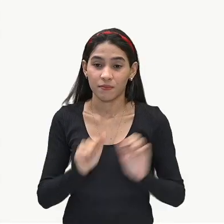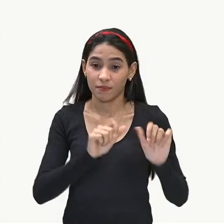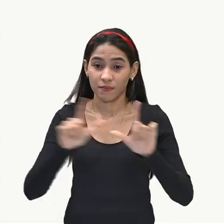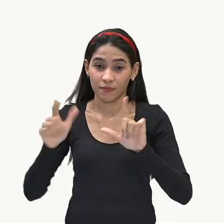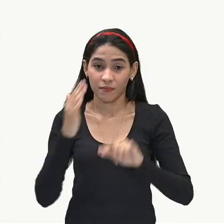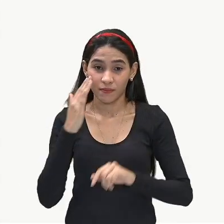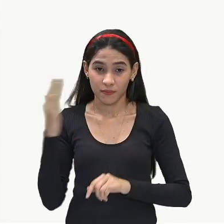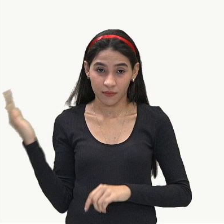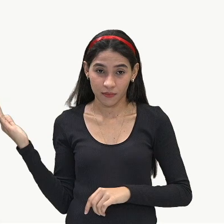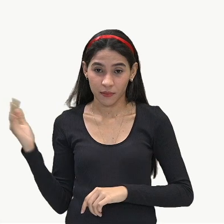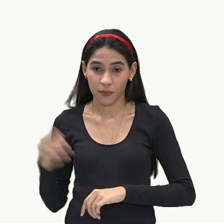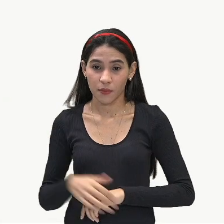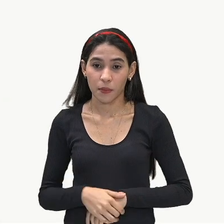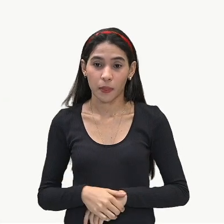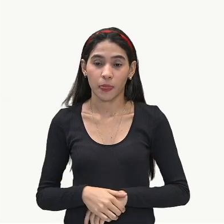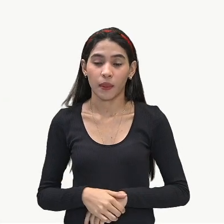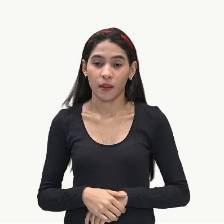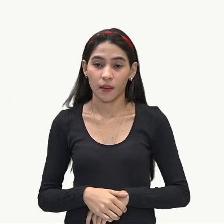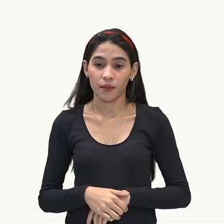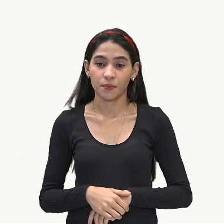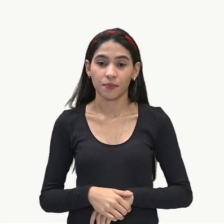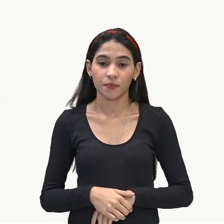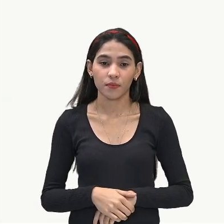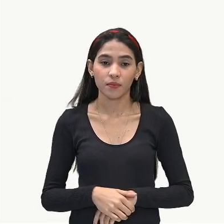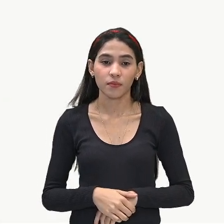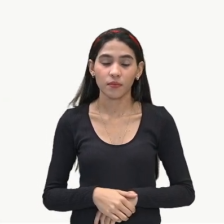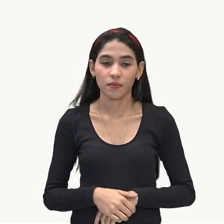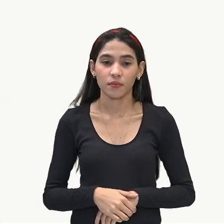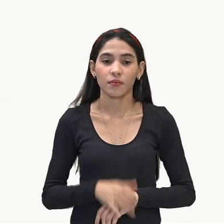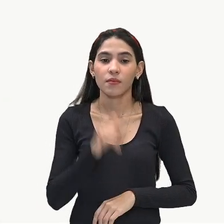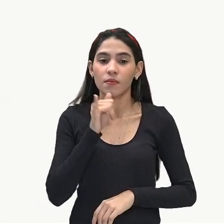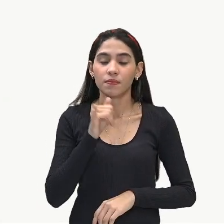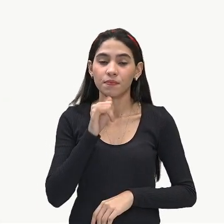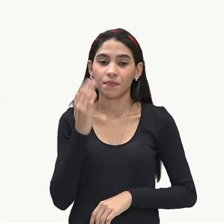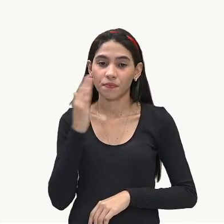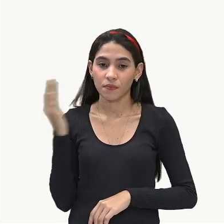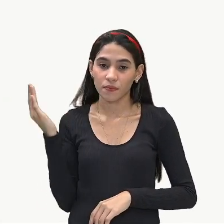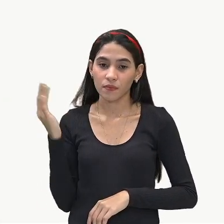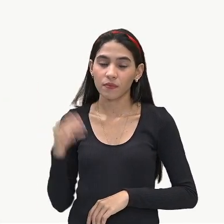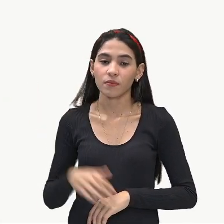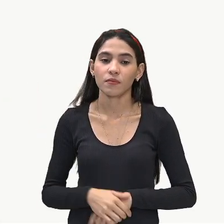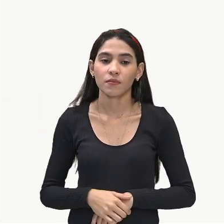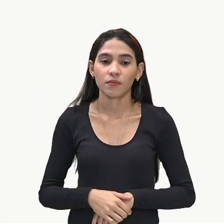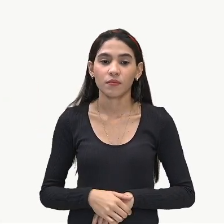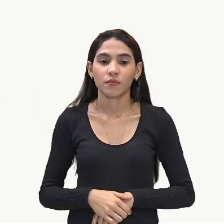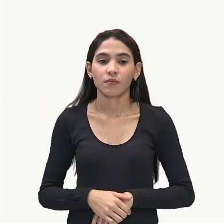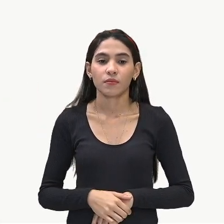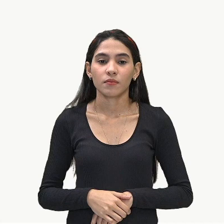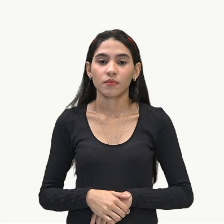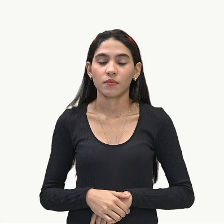agora, para a gente ver mais alguns exemplos de